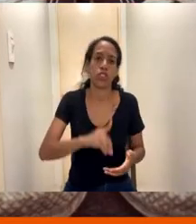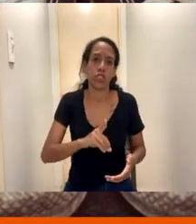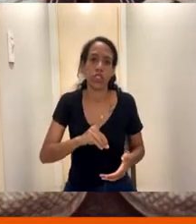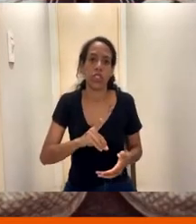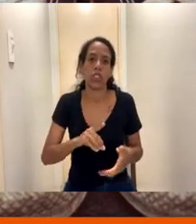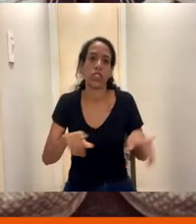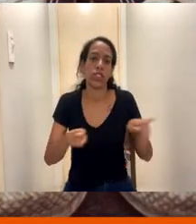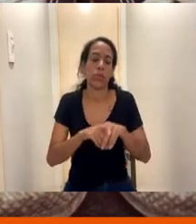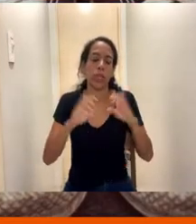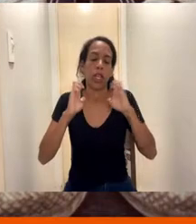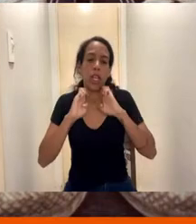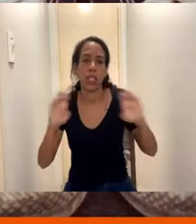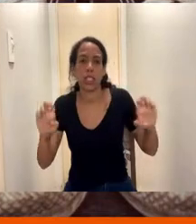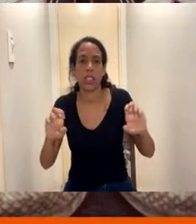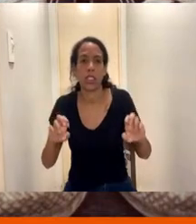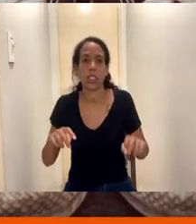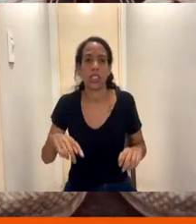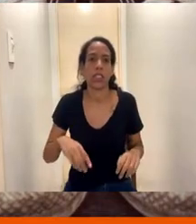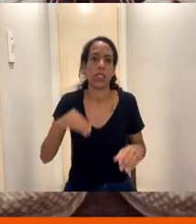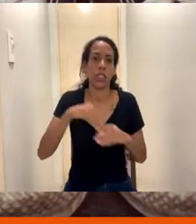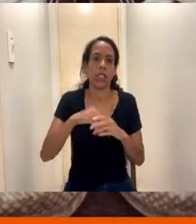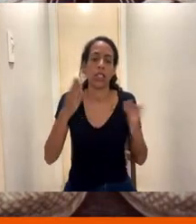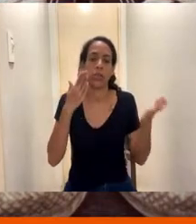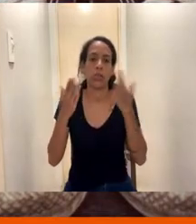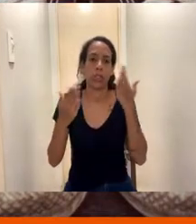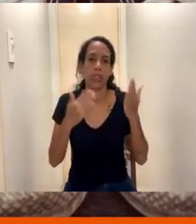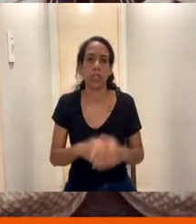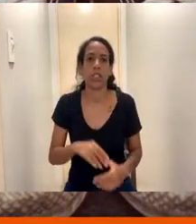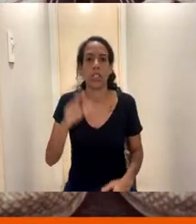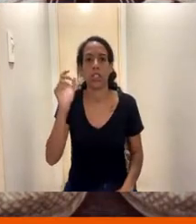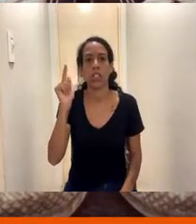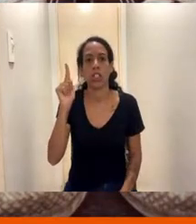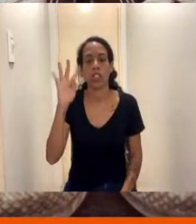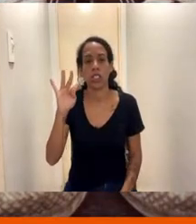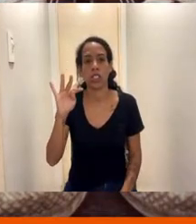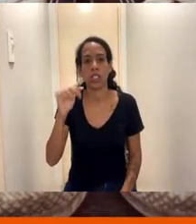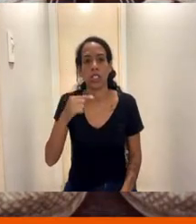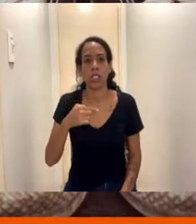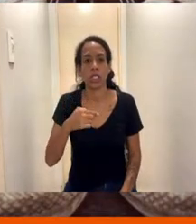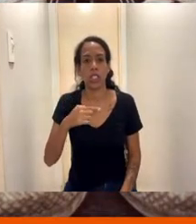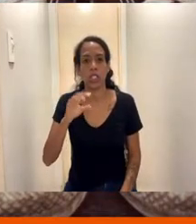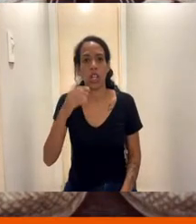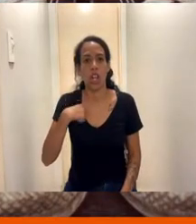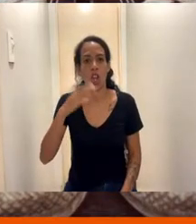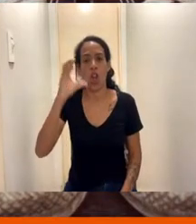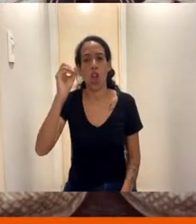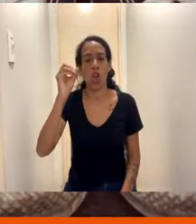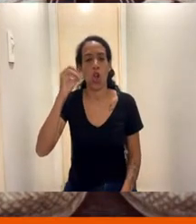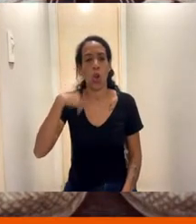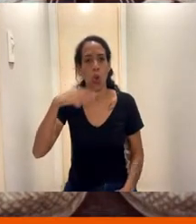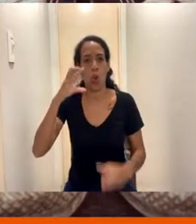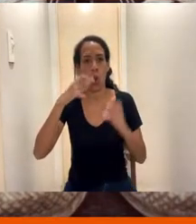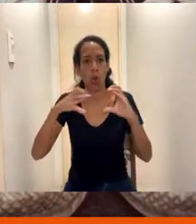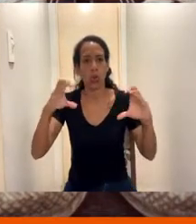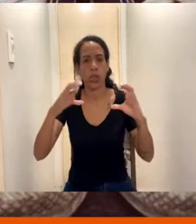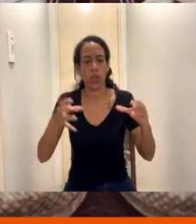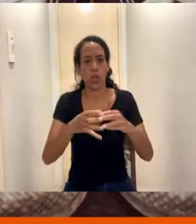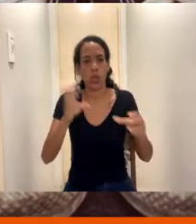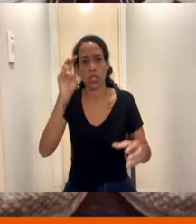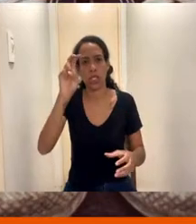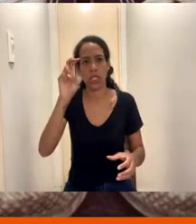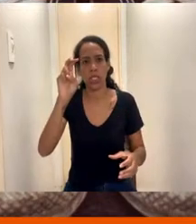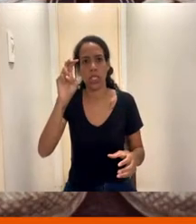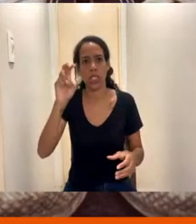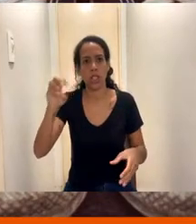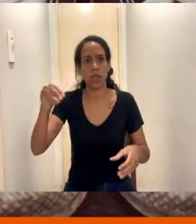de Ética, né, da nossa profissão. O GT foi formado por mim, coordenadora do GT, e por mais 5 membros